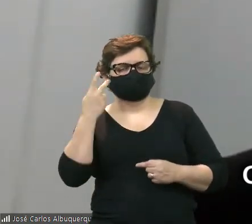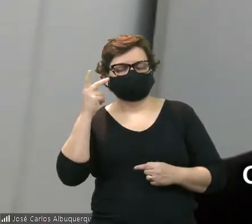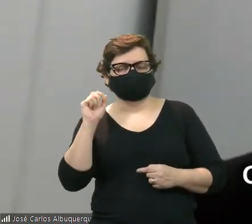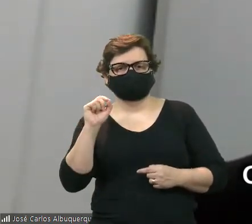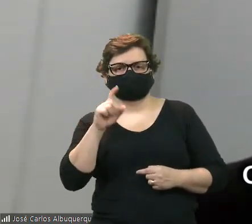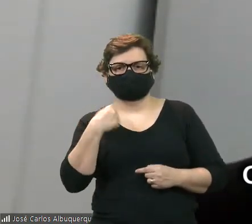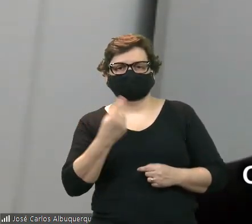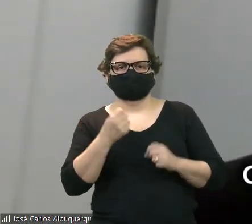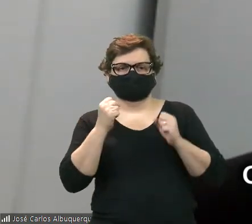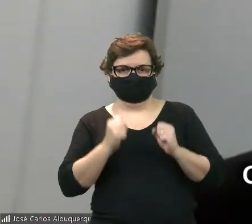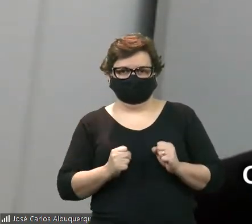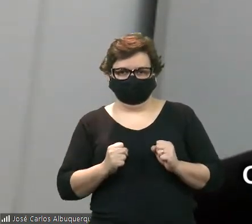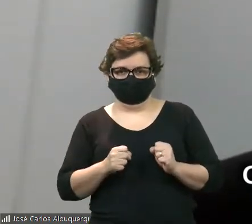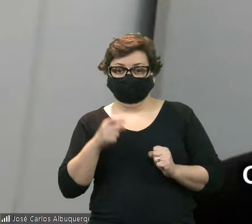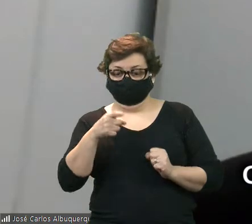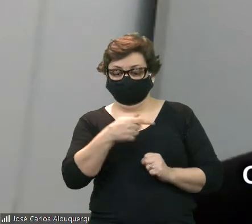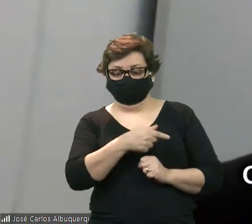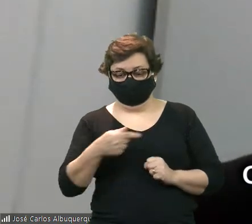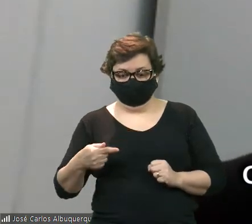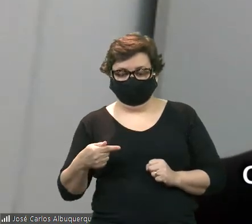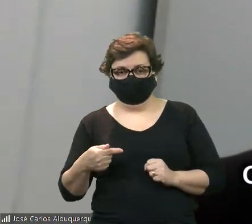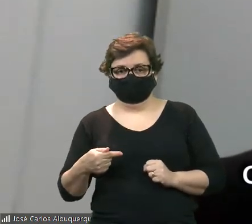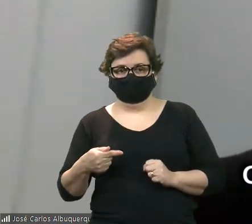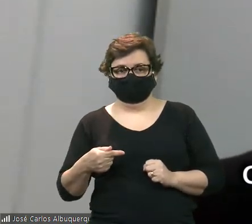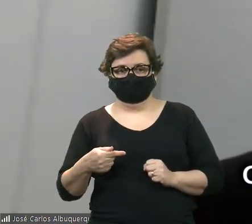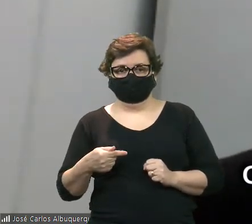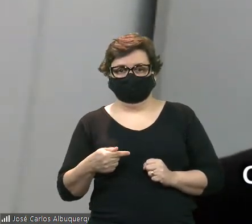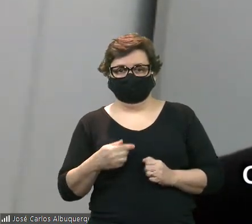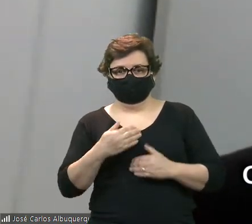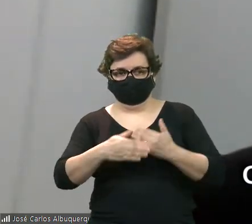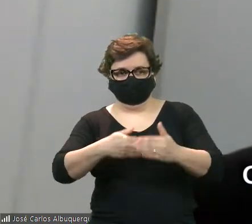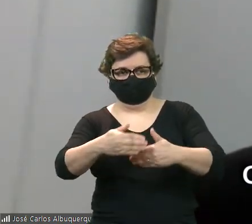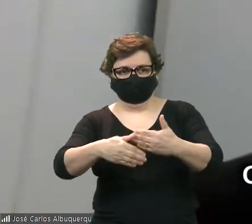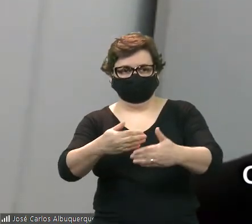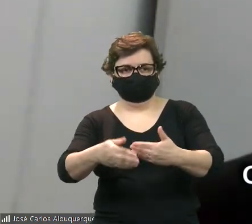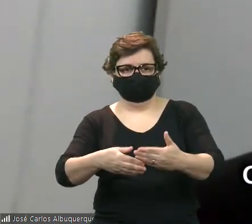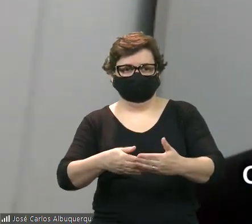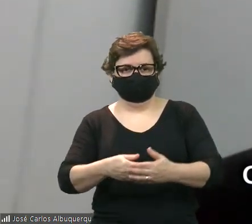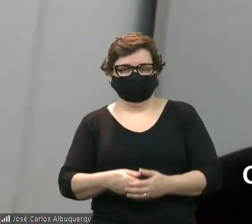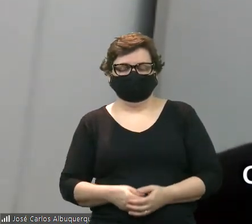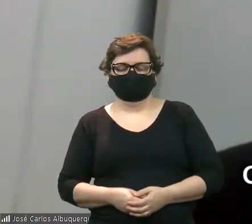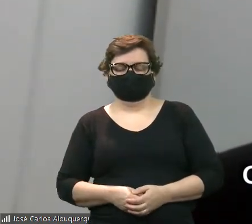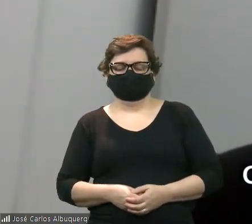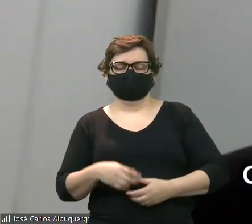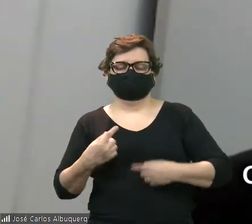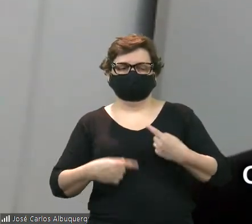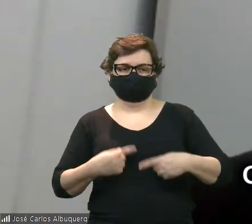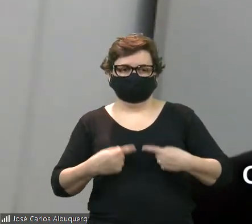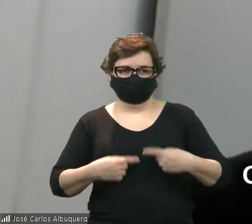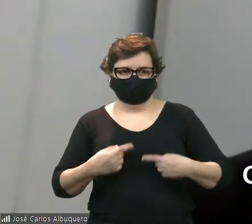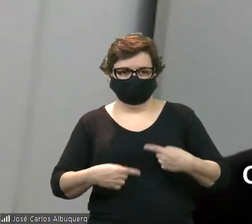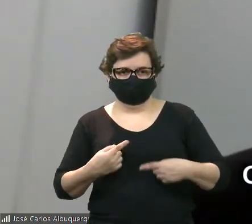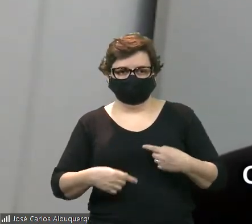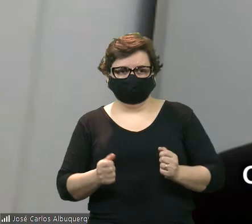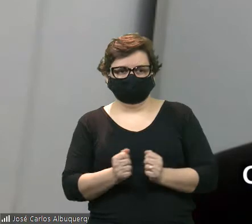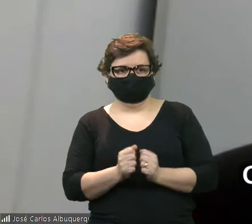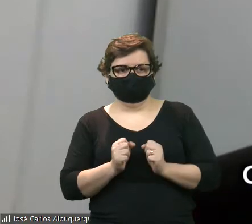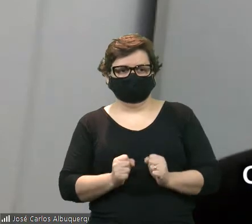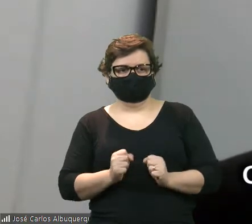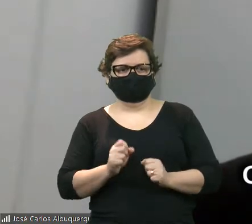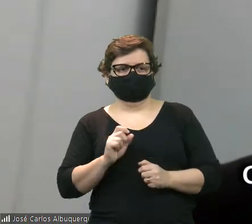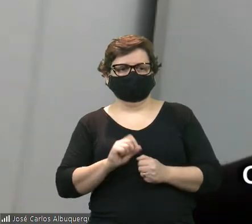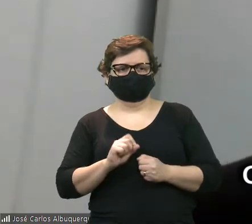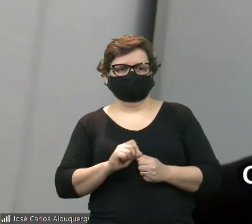possa, nessa semana que a gente vai decorrer, está dialogando aí com o executivo,